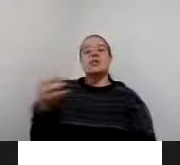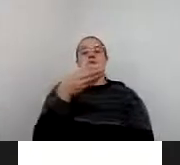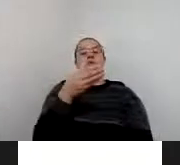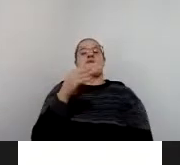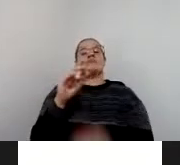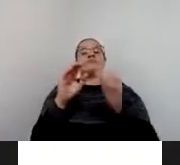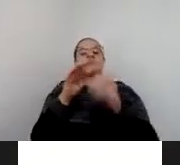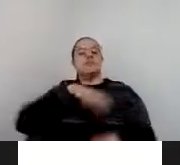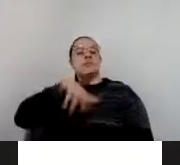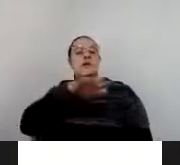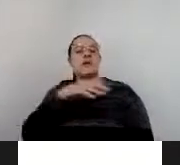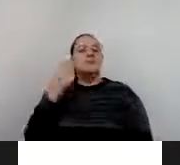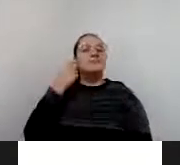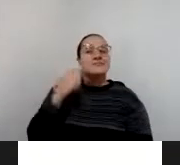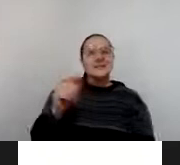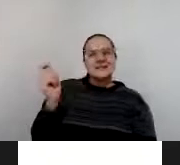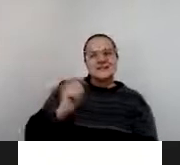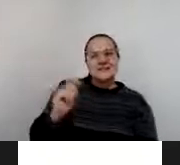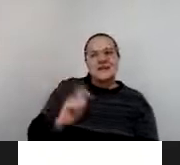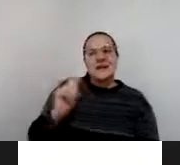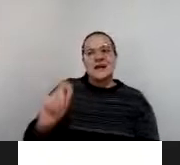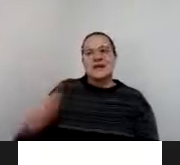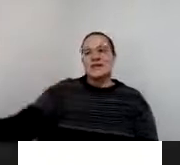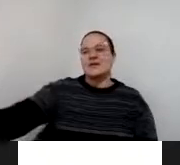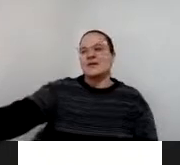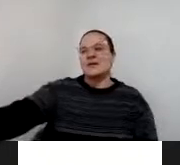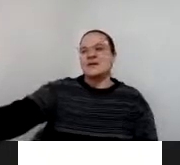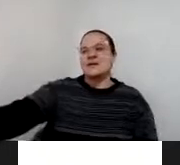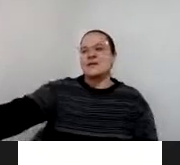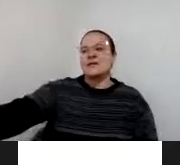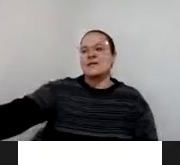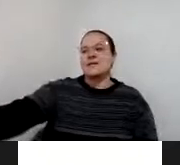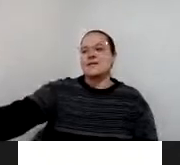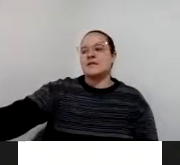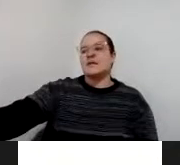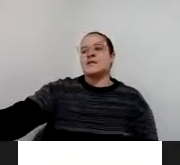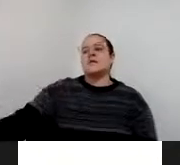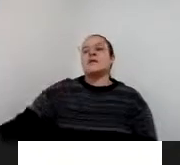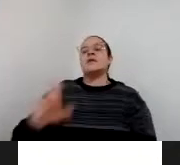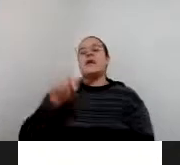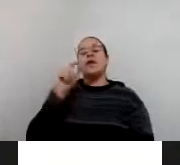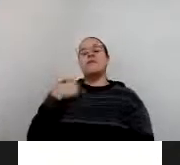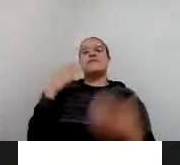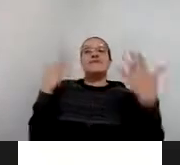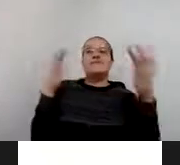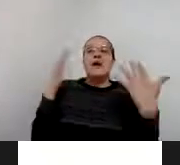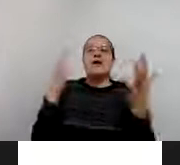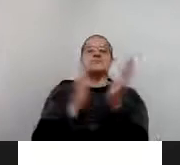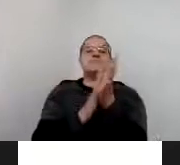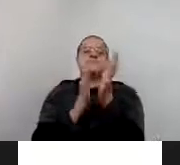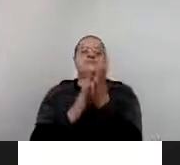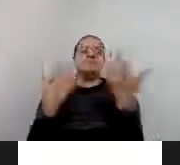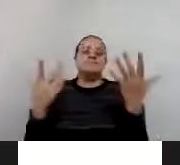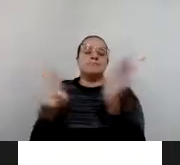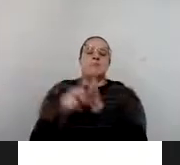cabe também a gente, ao invés de só comemorar, de só festejar, de só pelas conquistas tidas, a